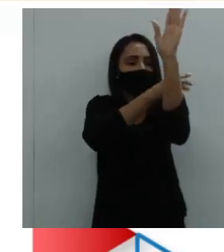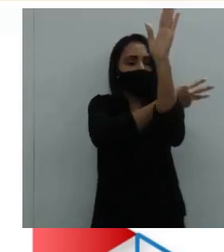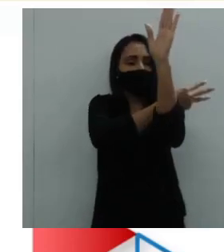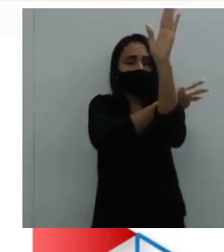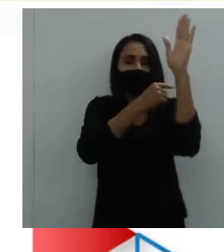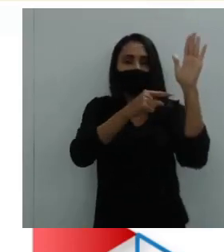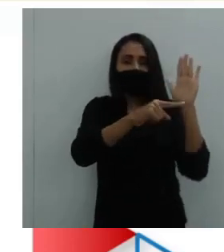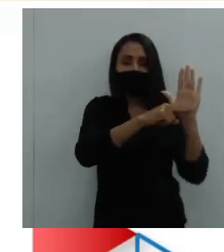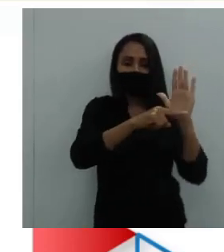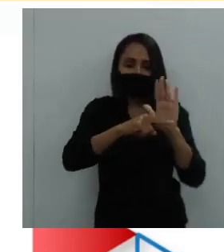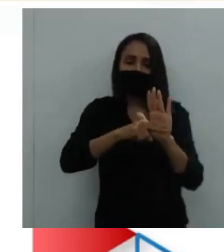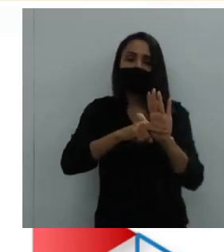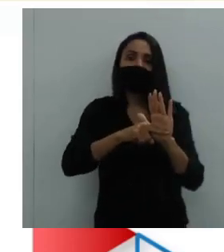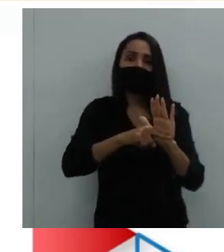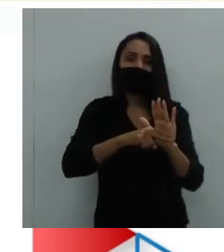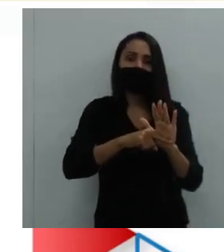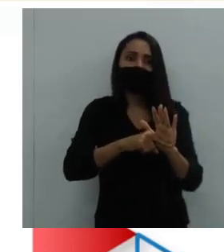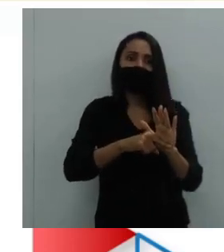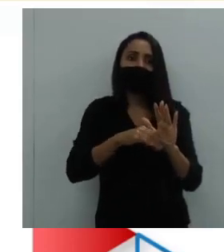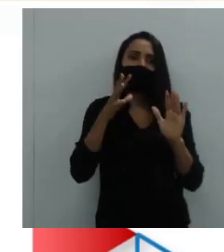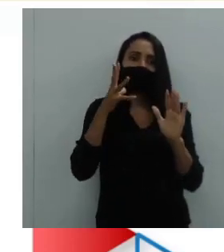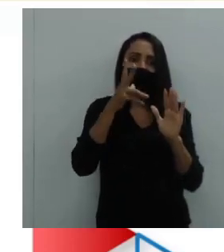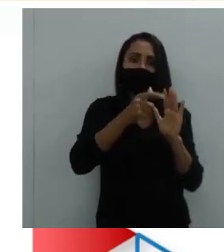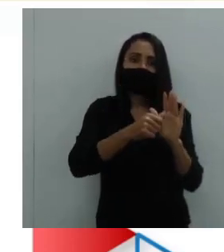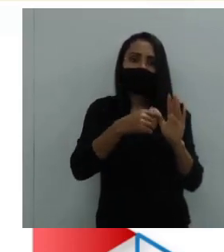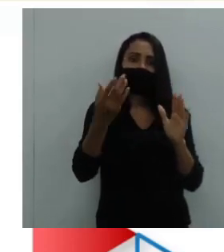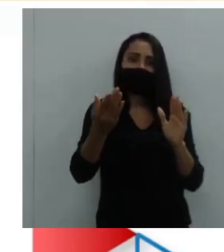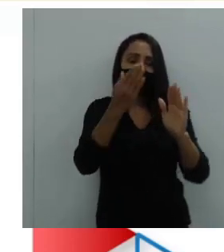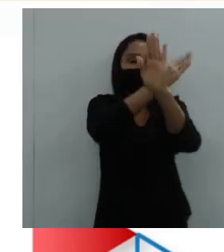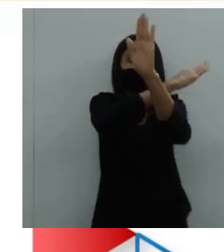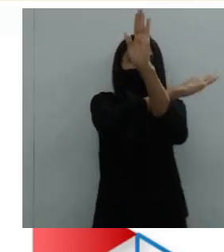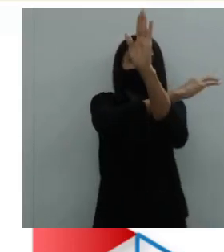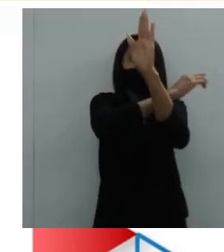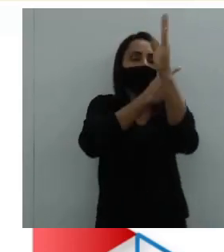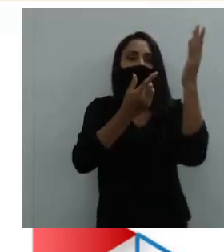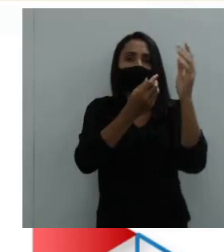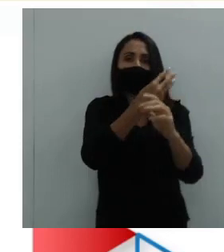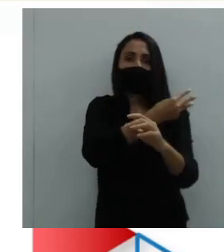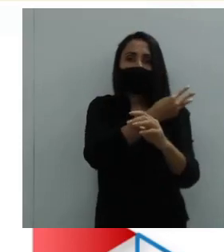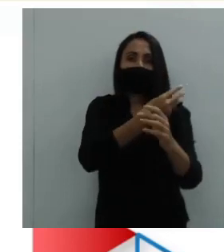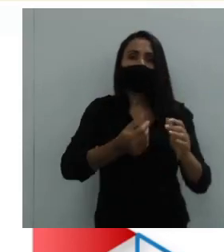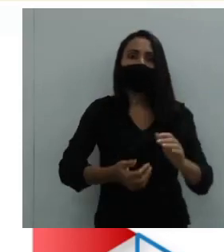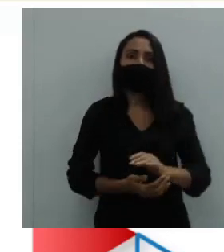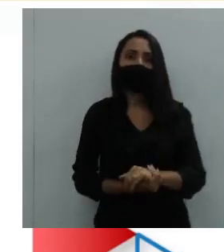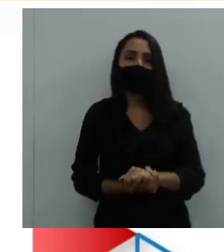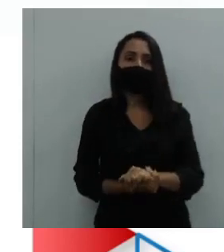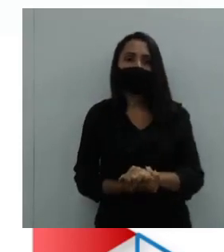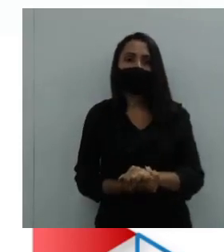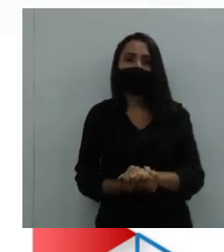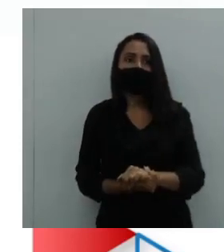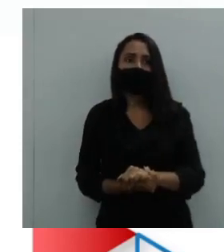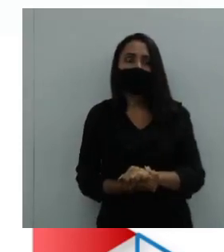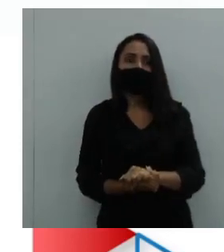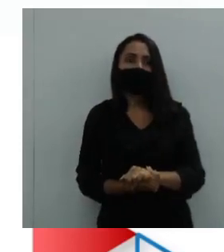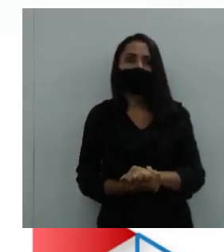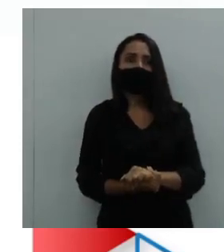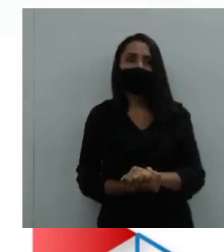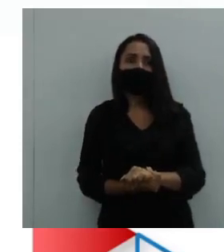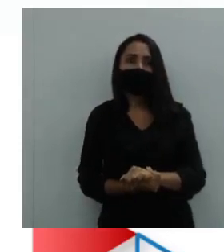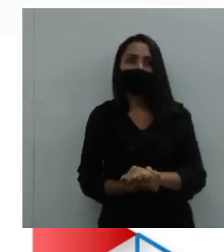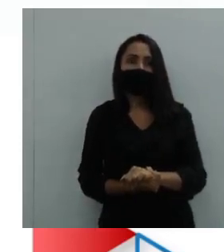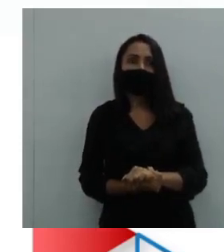os valores são negativos, então eles estão no terceiro. Multipliquei por 3, ele se torna o triplo. Fechou? Vamos para a